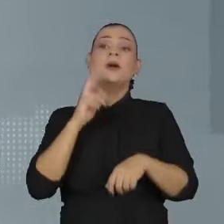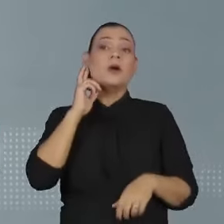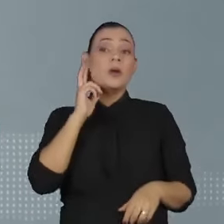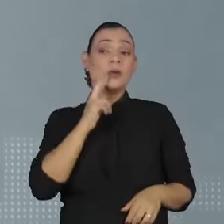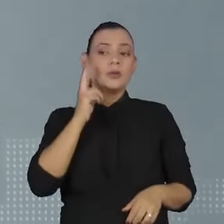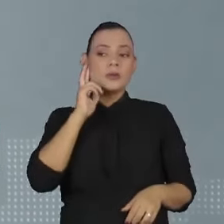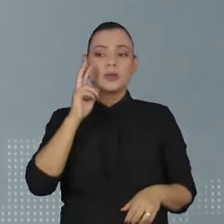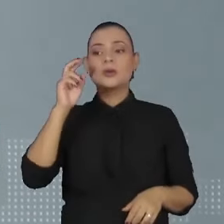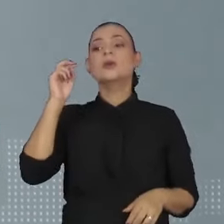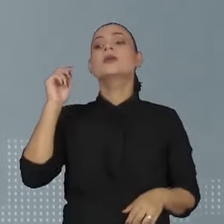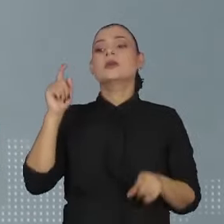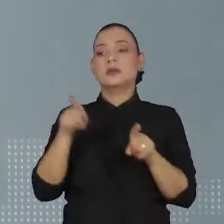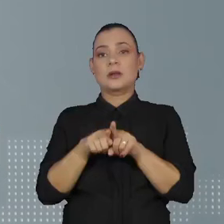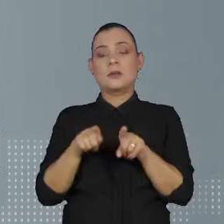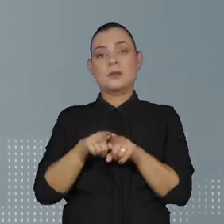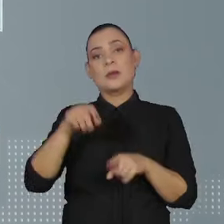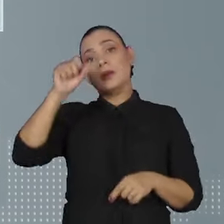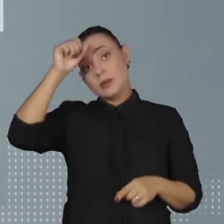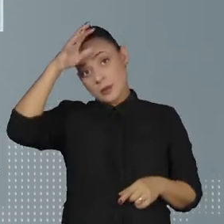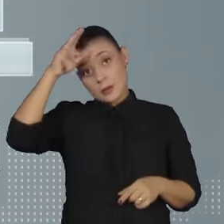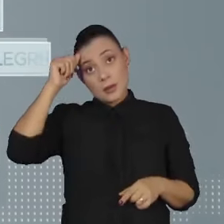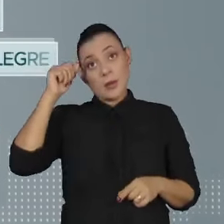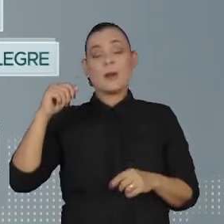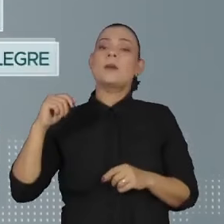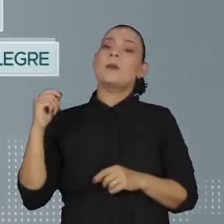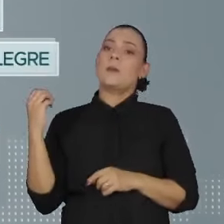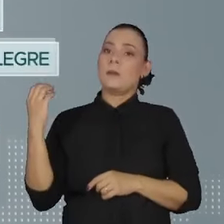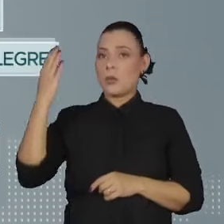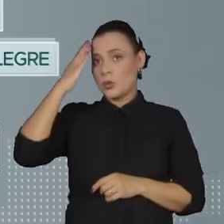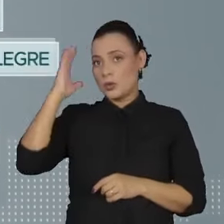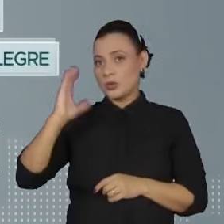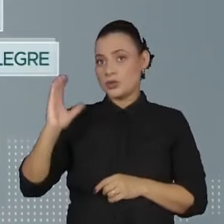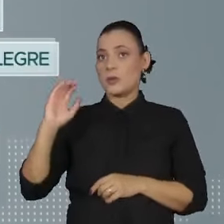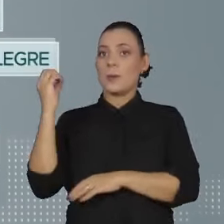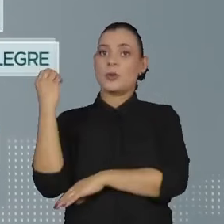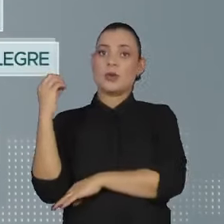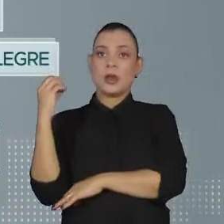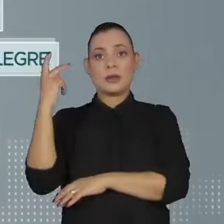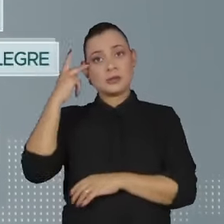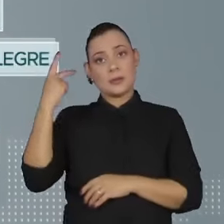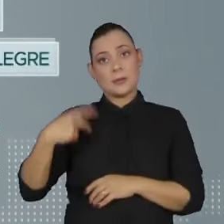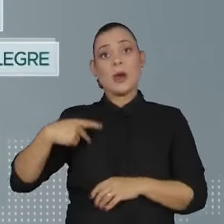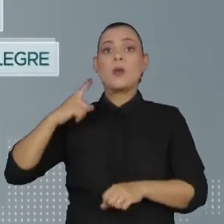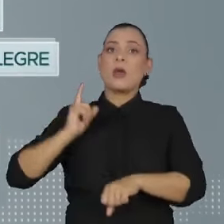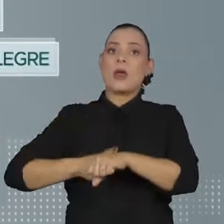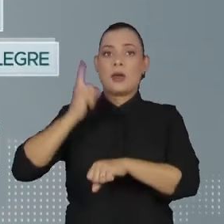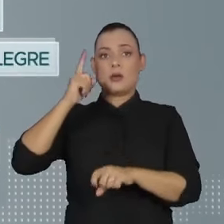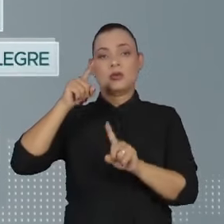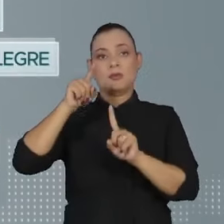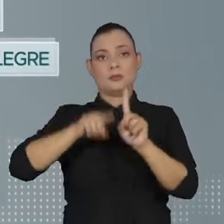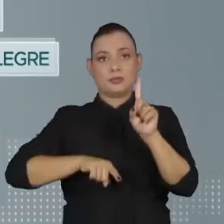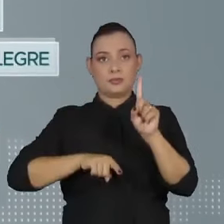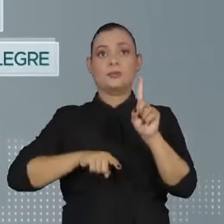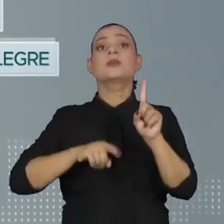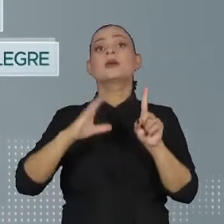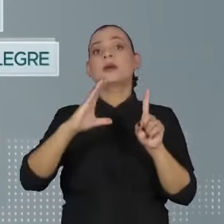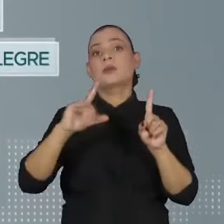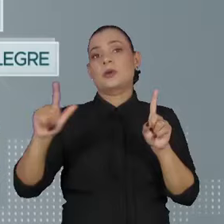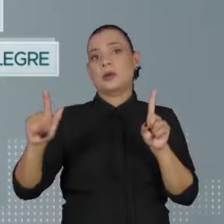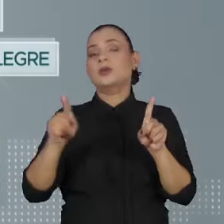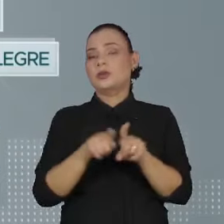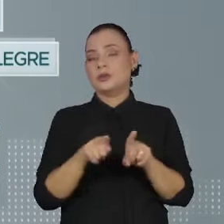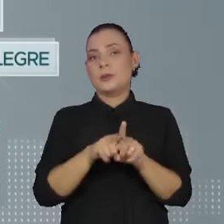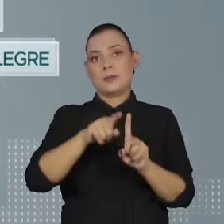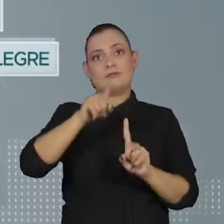de São Paulo Curitiba Porto Alegre e Campo Grande podem registrar recordes de menor temperatura máxima